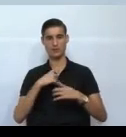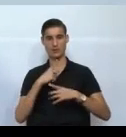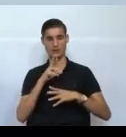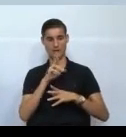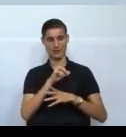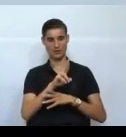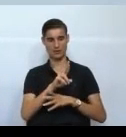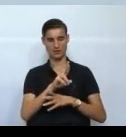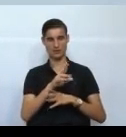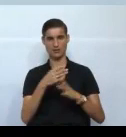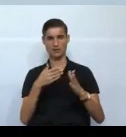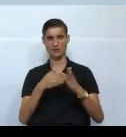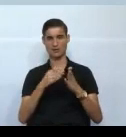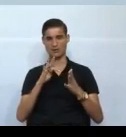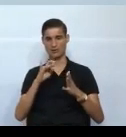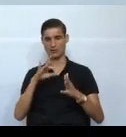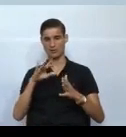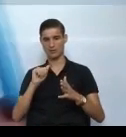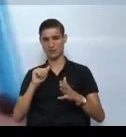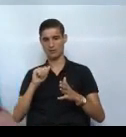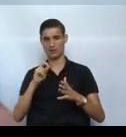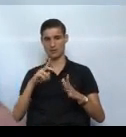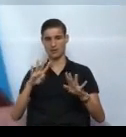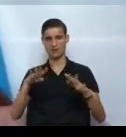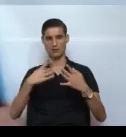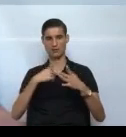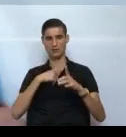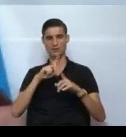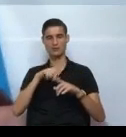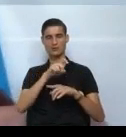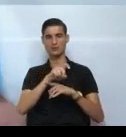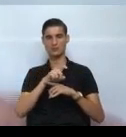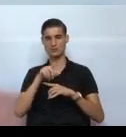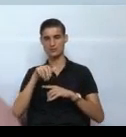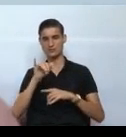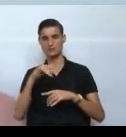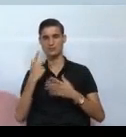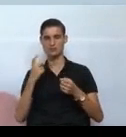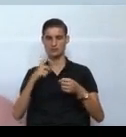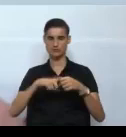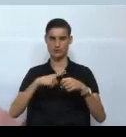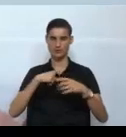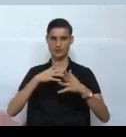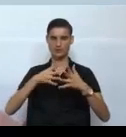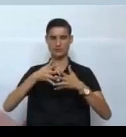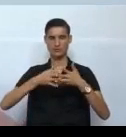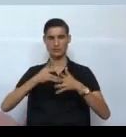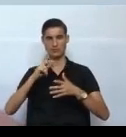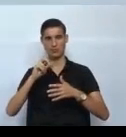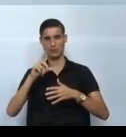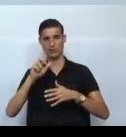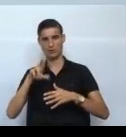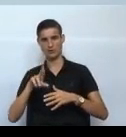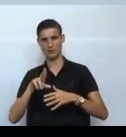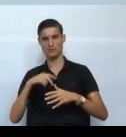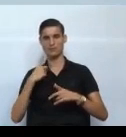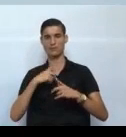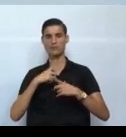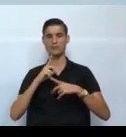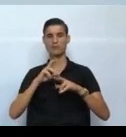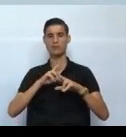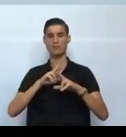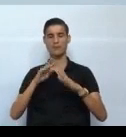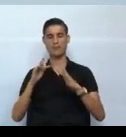R e θ, que é o ângulo, em função de x e y, retomando questões de coordenadas polares, a gente tem